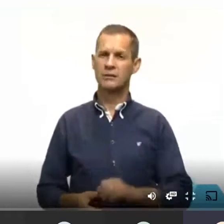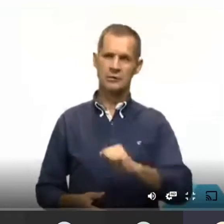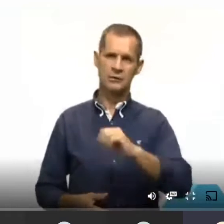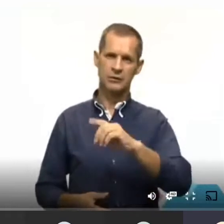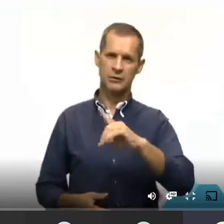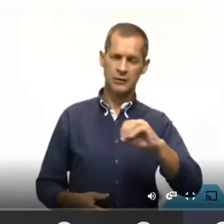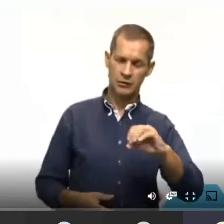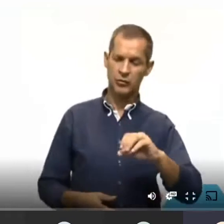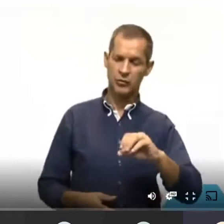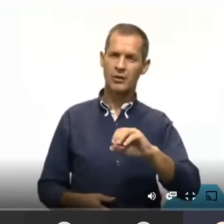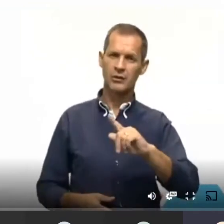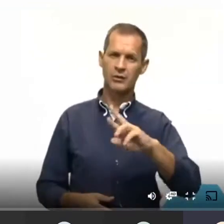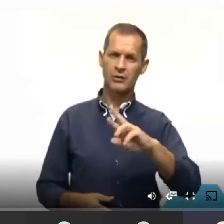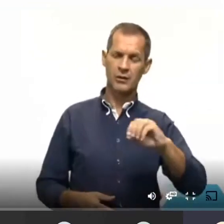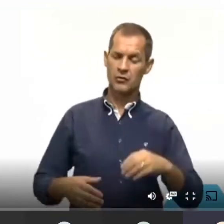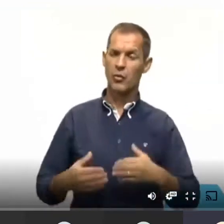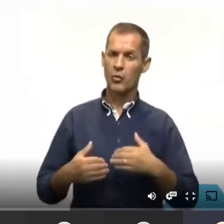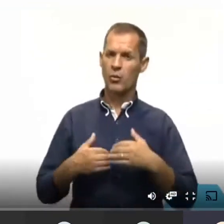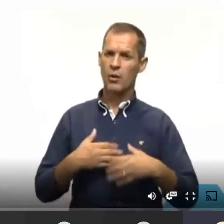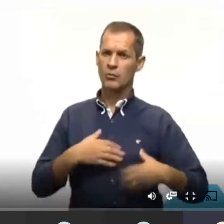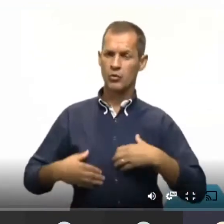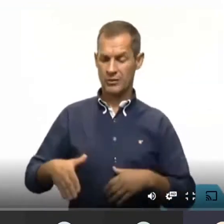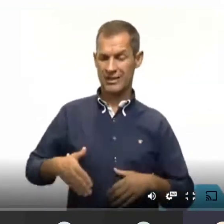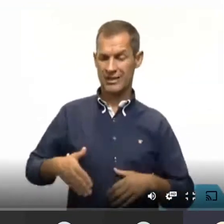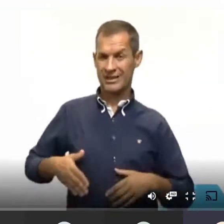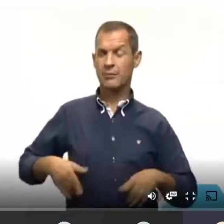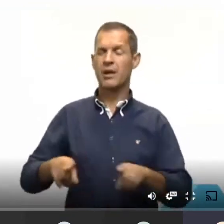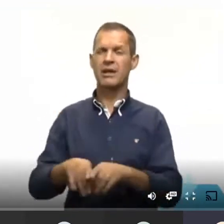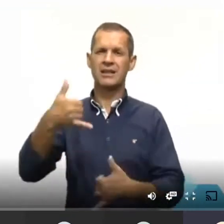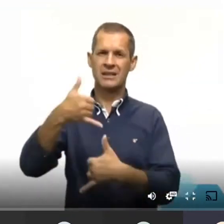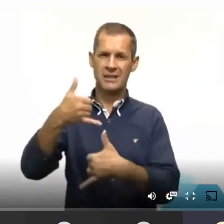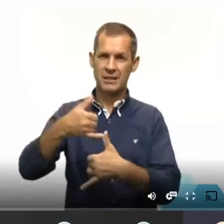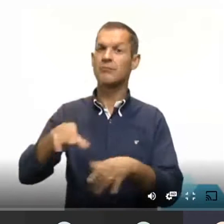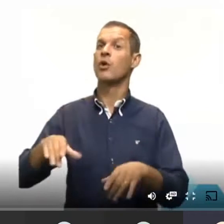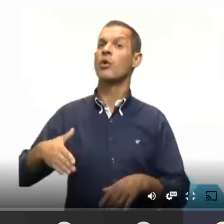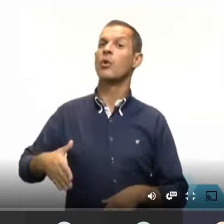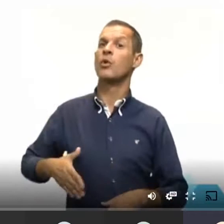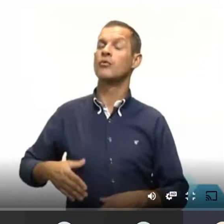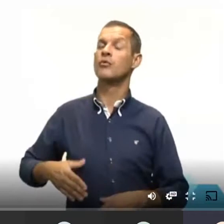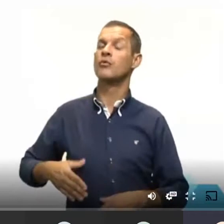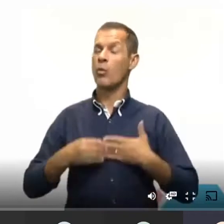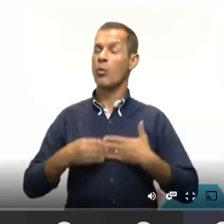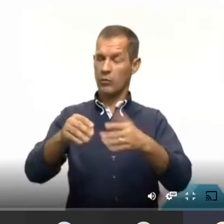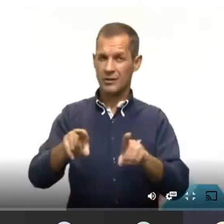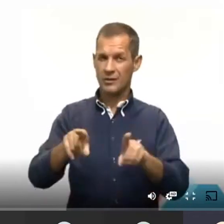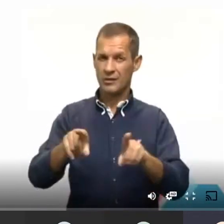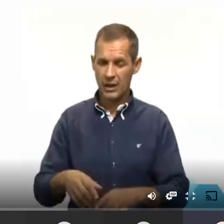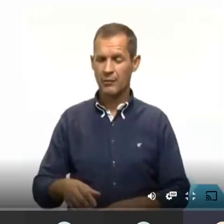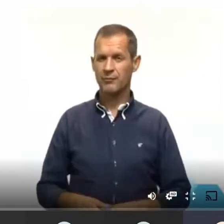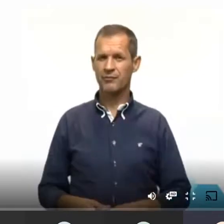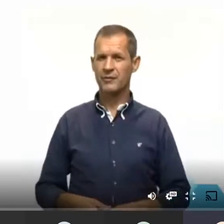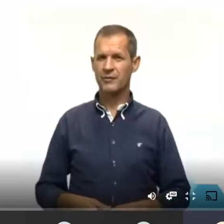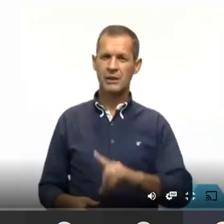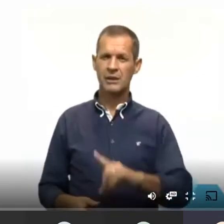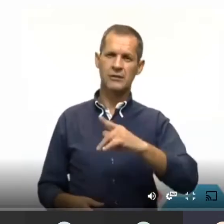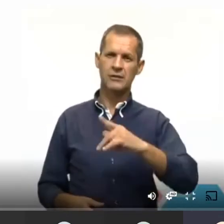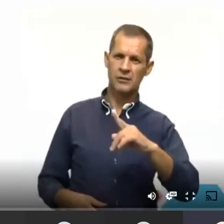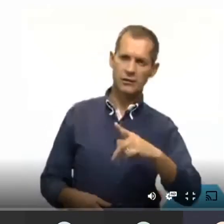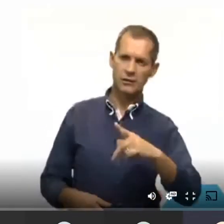ácidos graxos no organismo, no fígado, um acúmulo maior de triglicerídeos, um transporte de lipídios